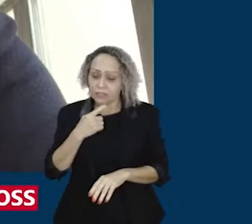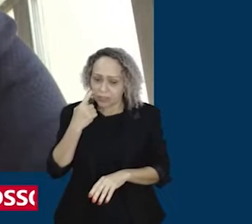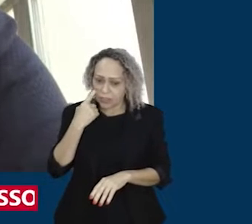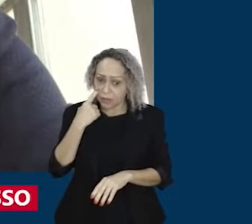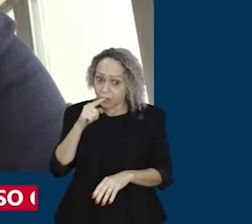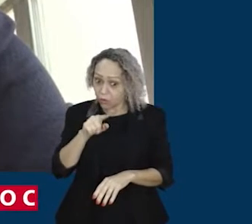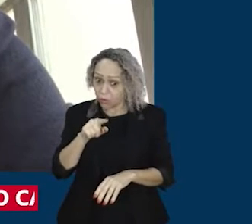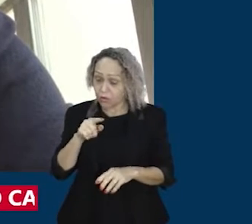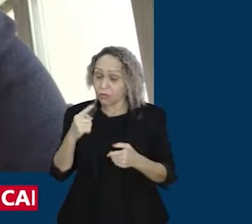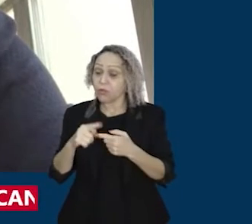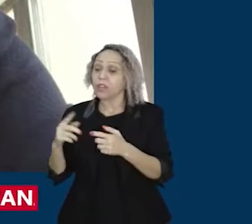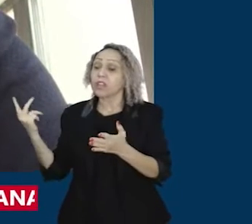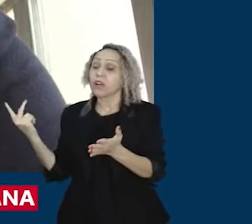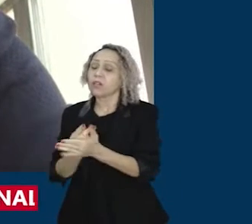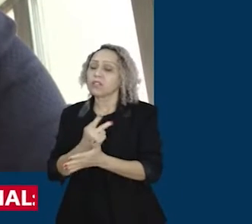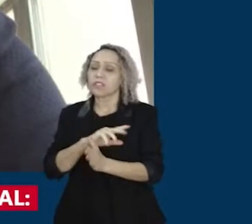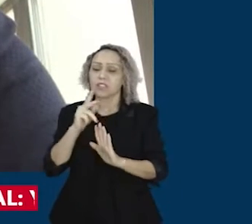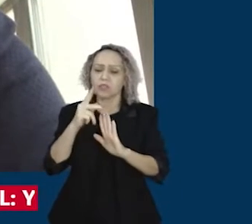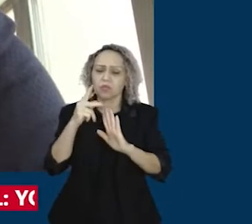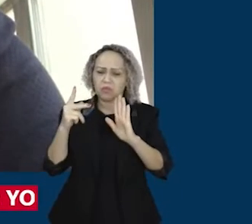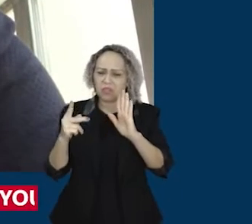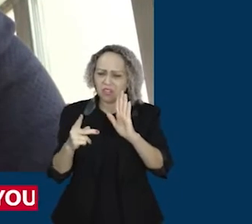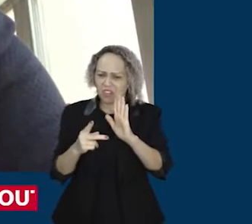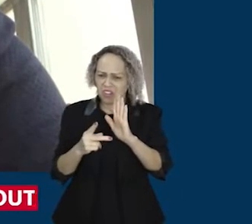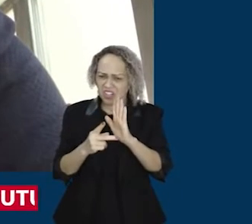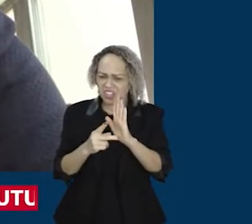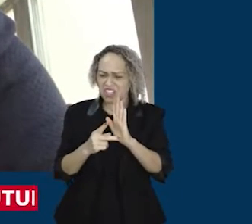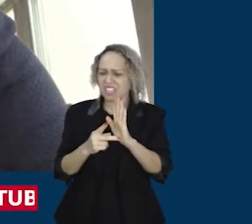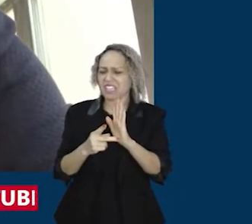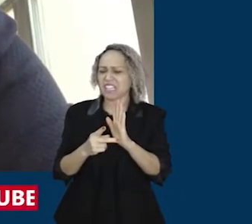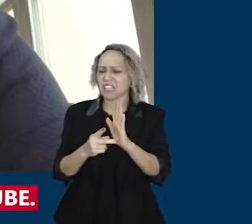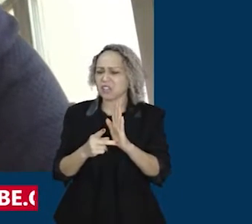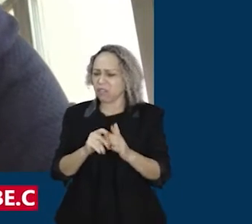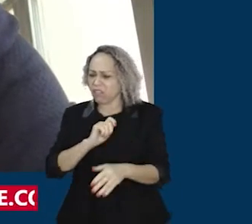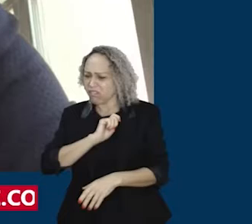Federativo e, inclusive, de uma possível reforma tributária.